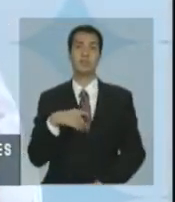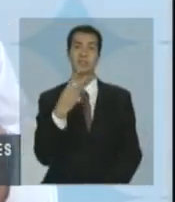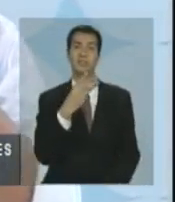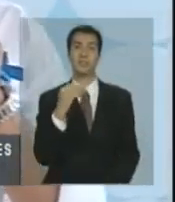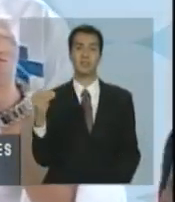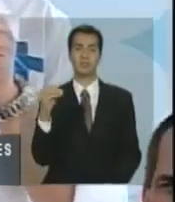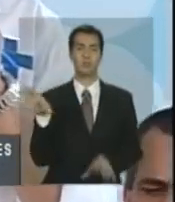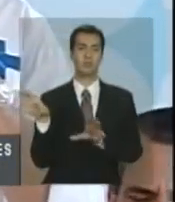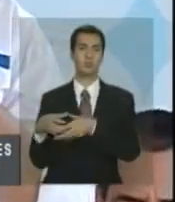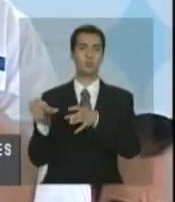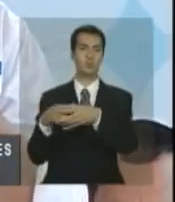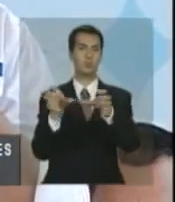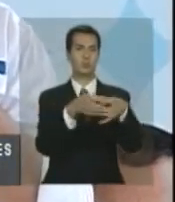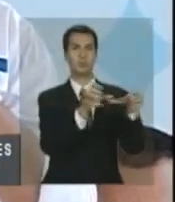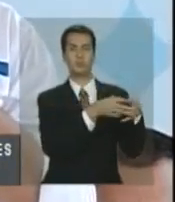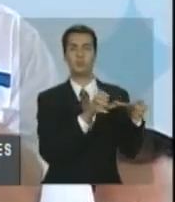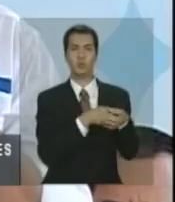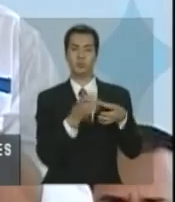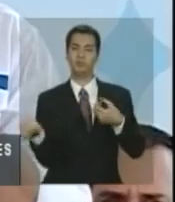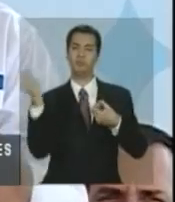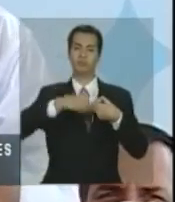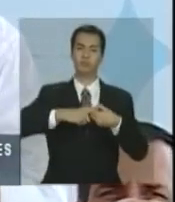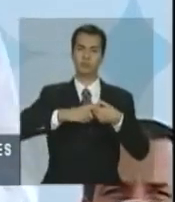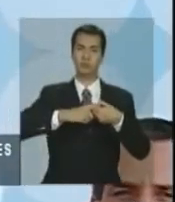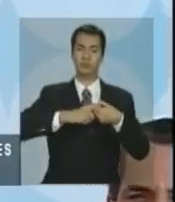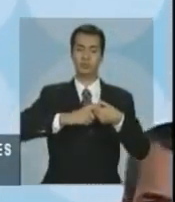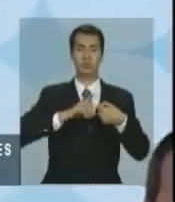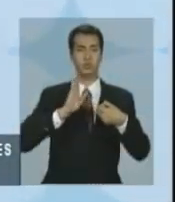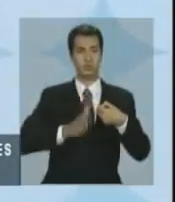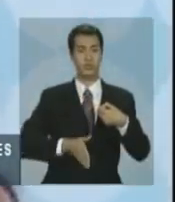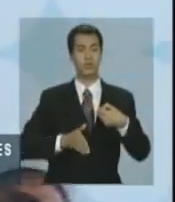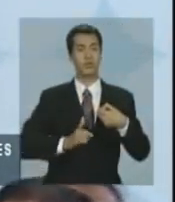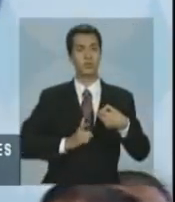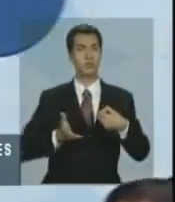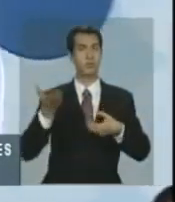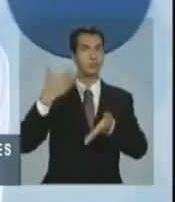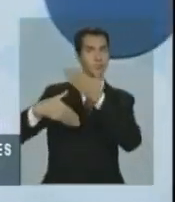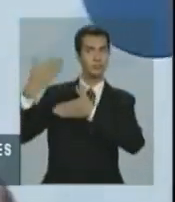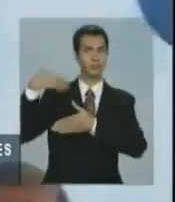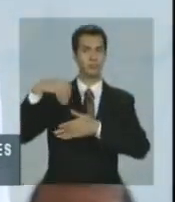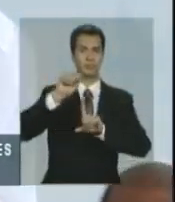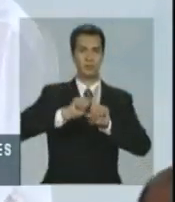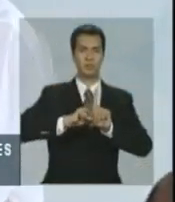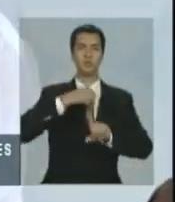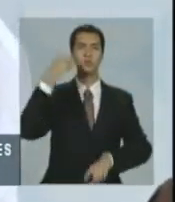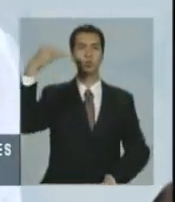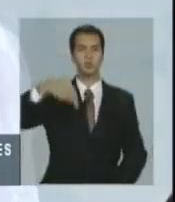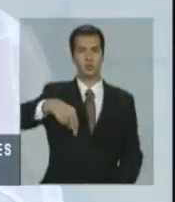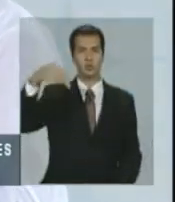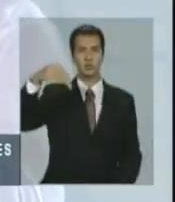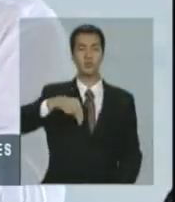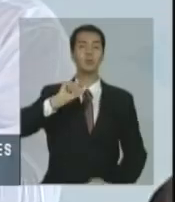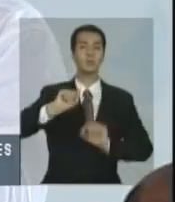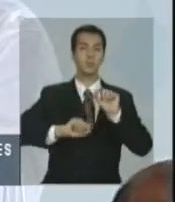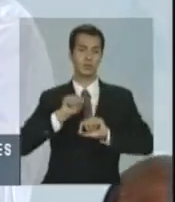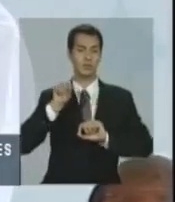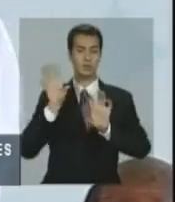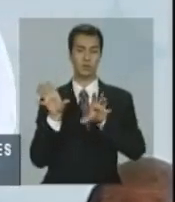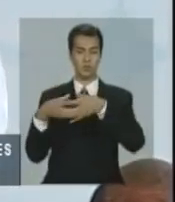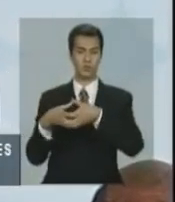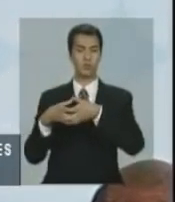família nesse incentivo. Desde novembro, os profissionais, o trabalho que é feito é acompanhado pela